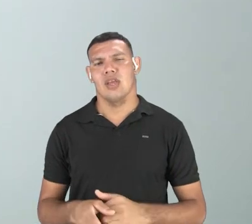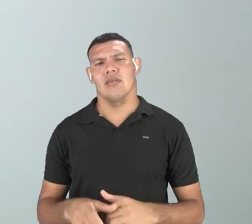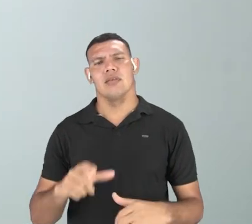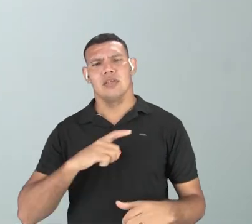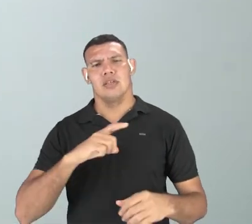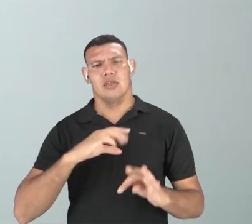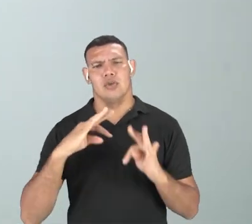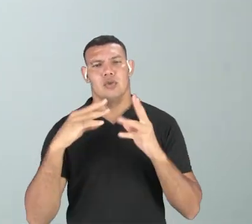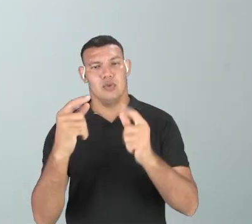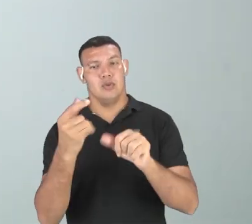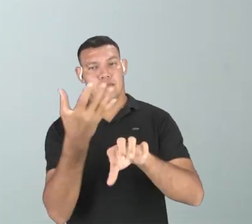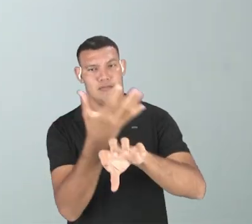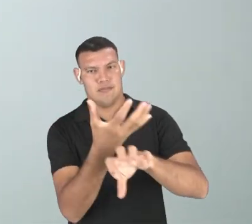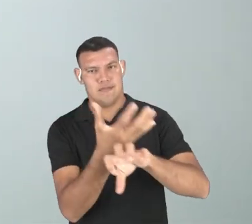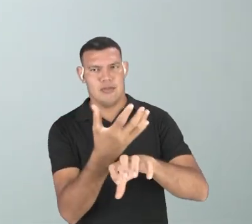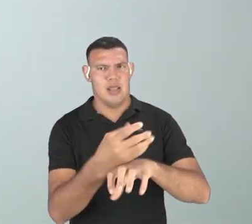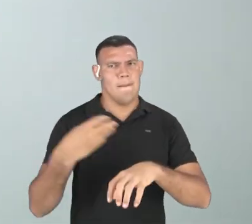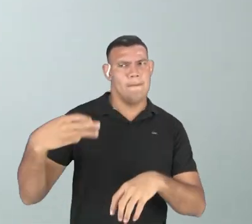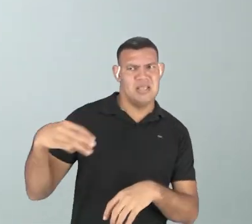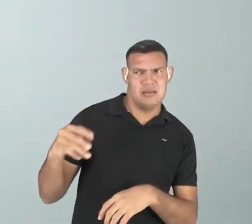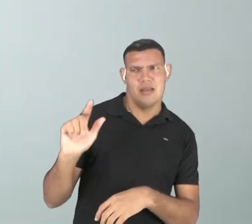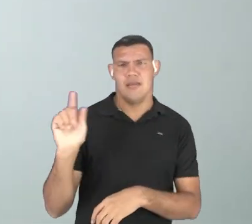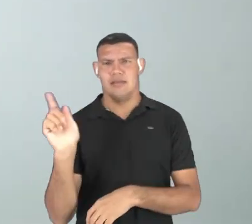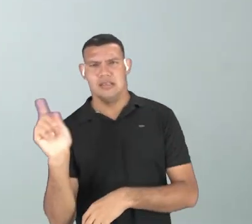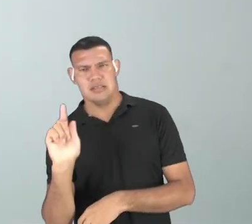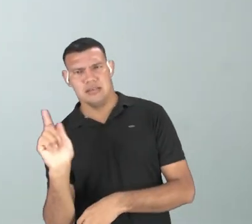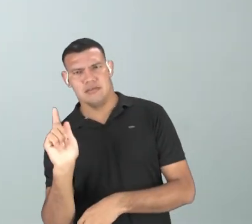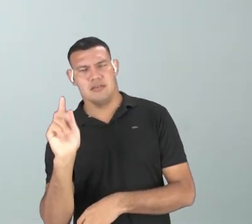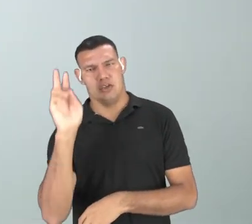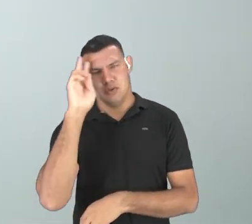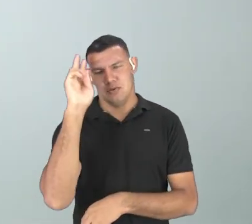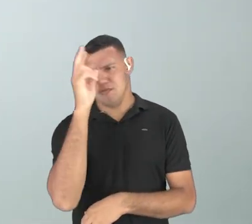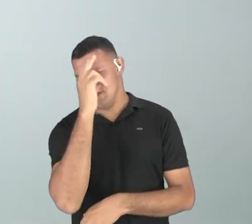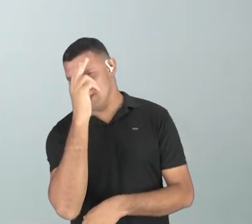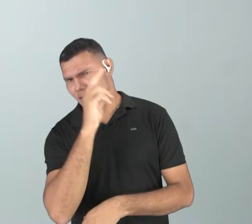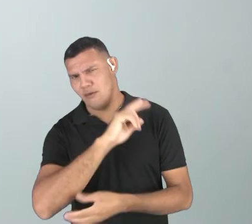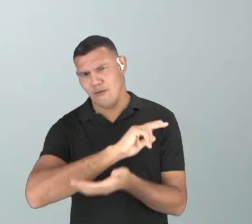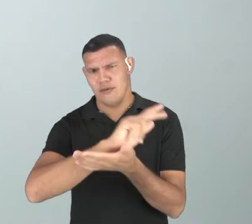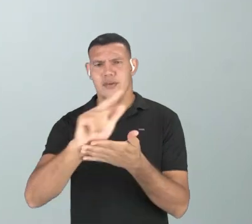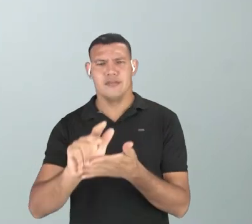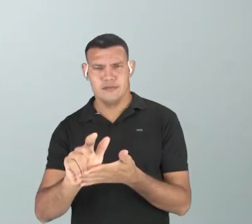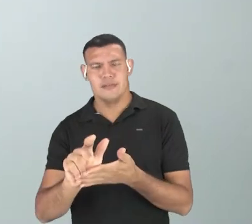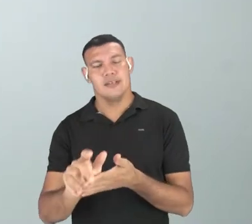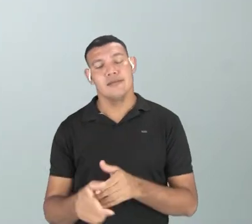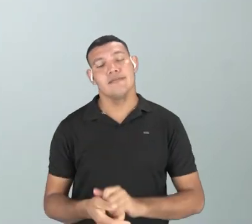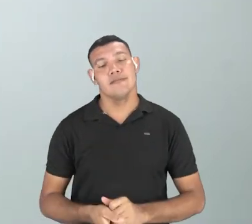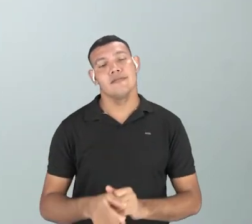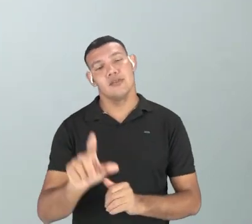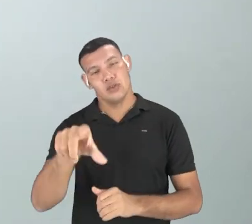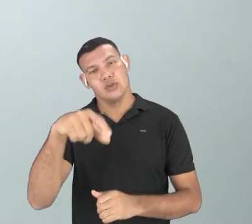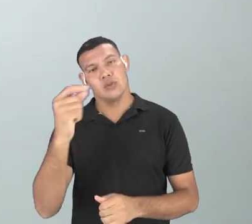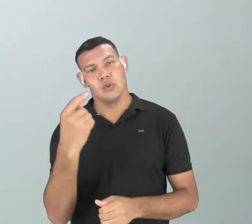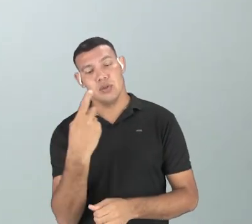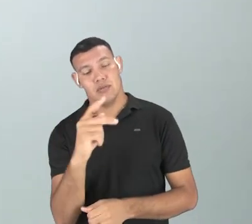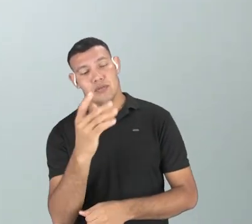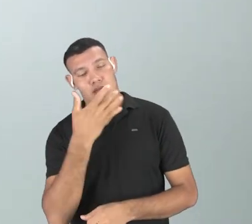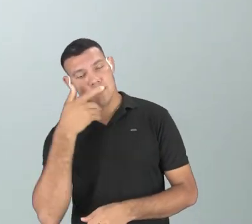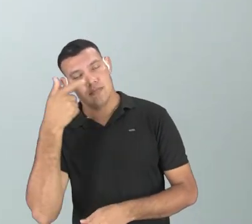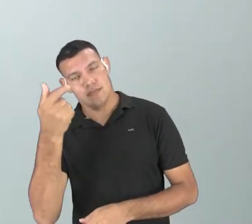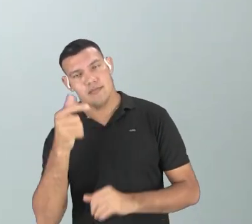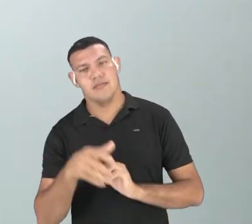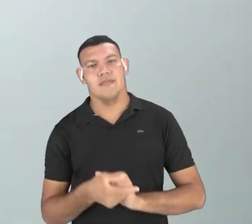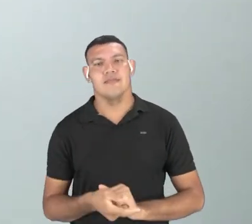estudando, certo? Chicos, esta fue nuestra clase de español. Espero que les tenga gustado. Yo soy